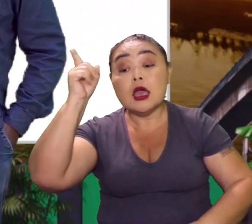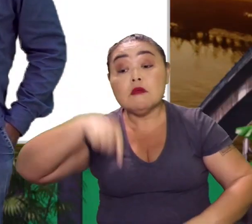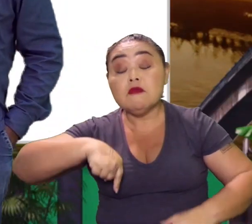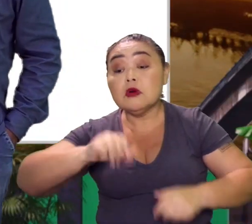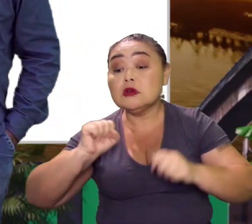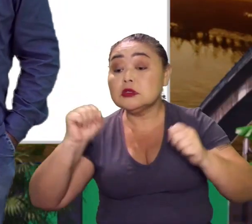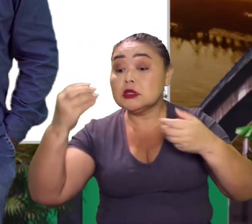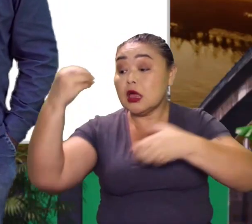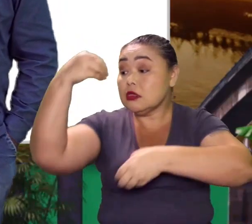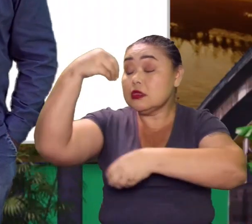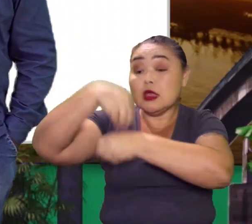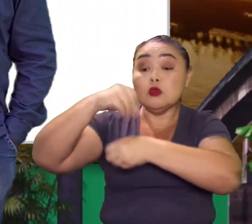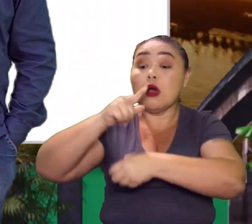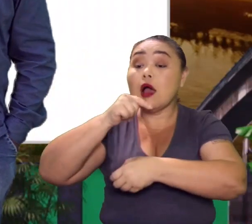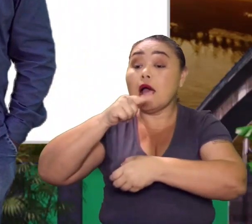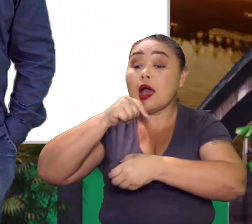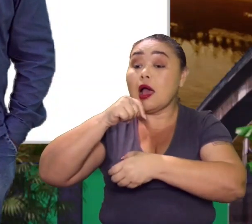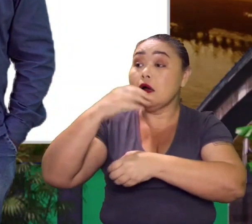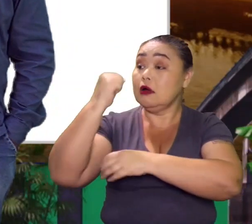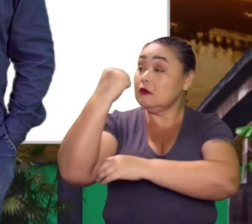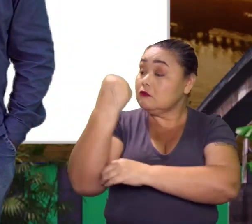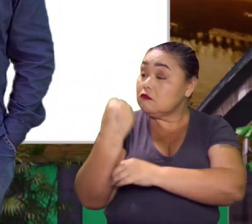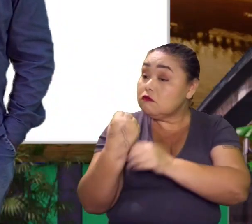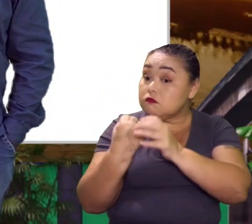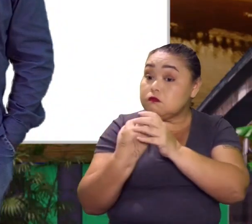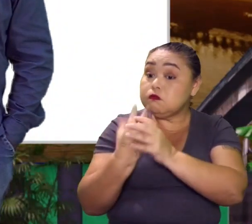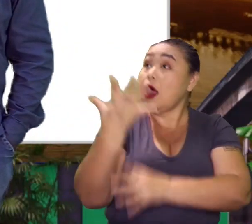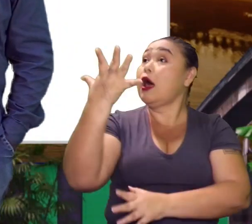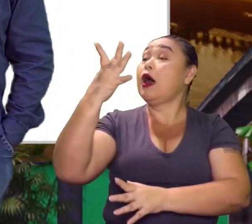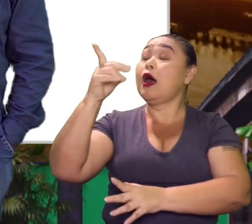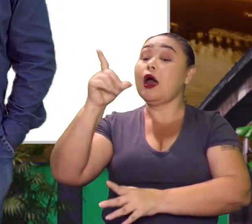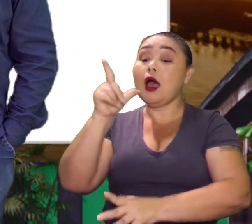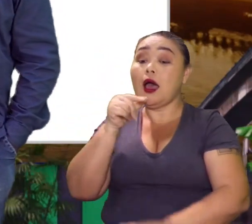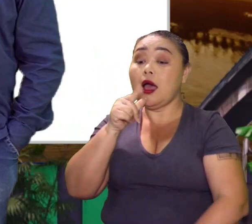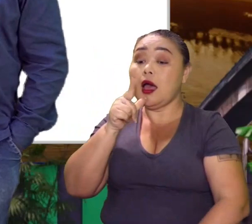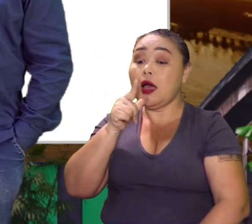d'água que jogasse nessa atmosfera essa água